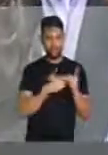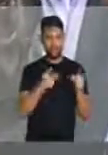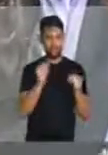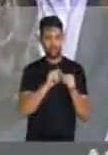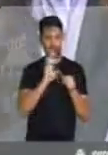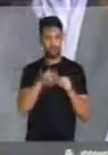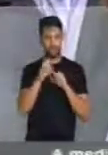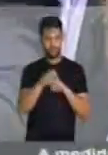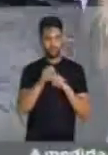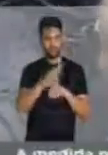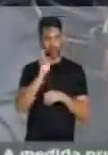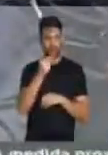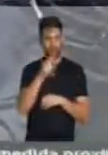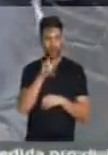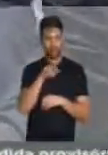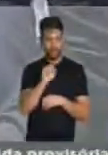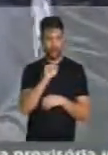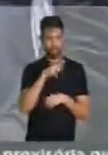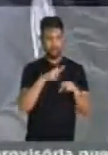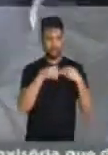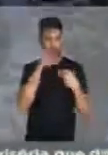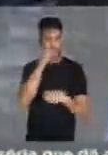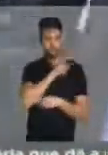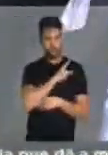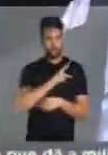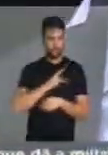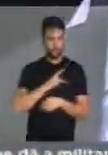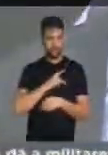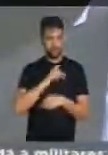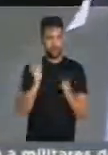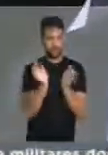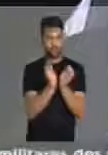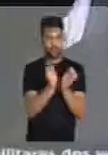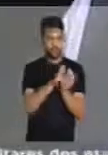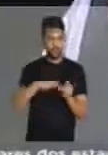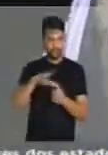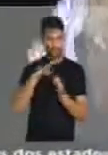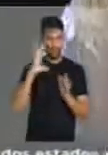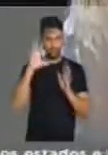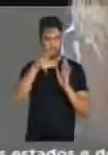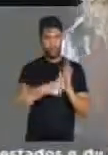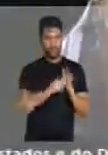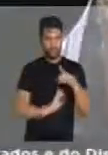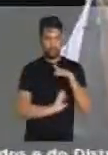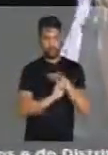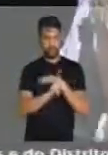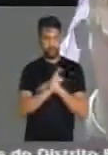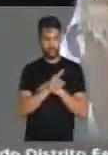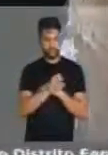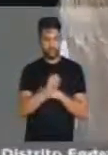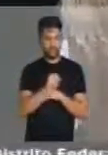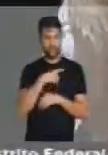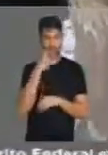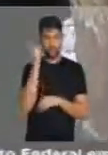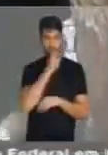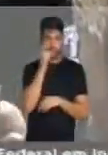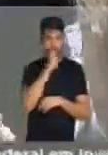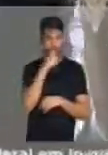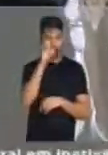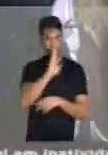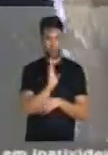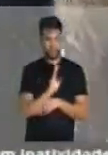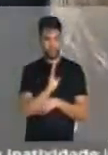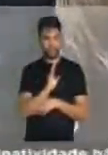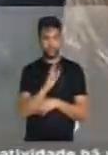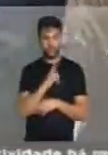nos ensinava o grande Ulisses. Portanto, presidente, essa turma que roubou a Petrobras, que mentiu pro